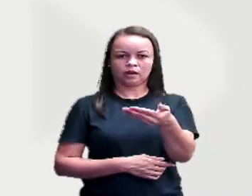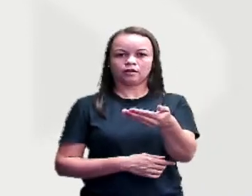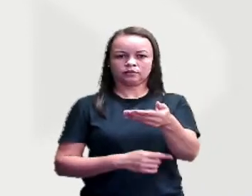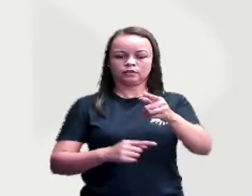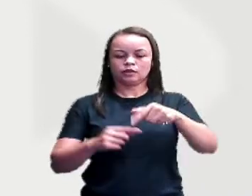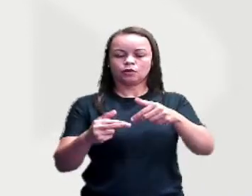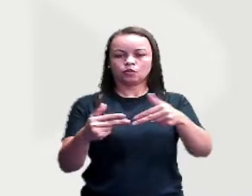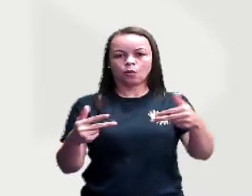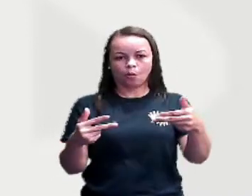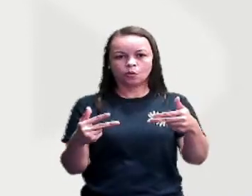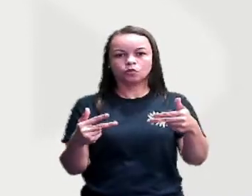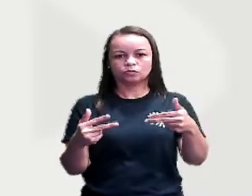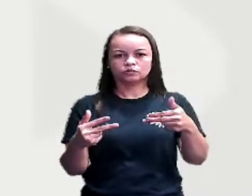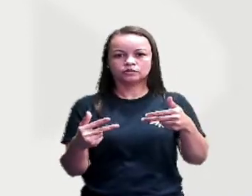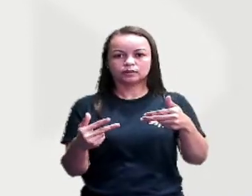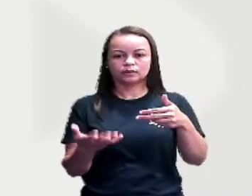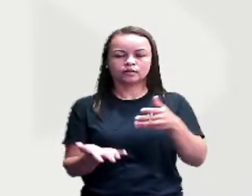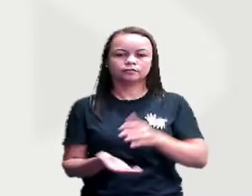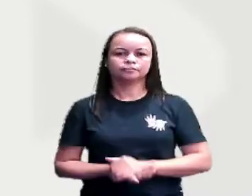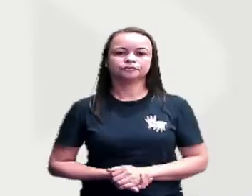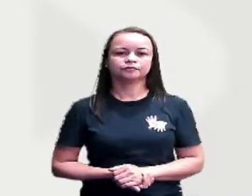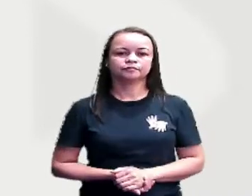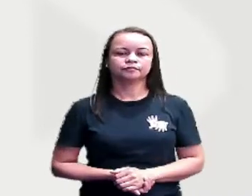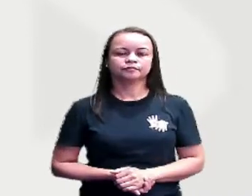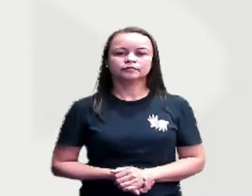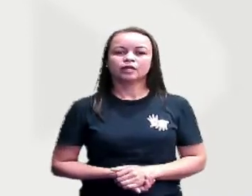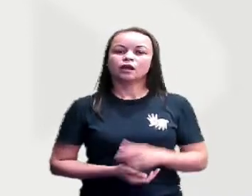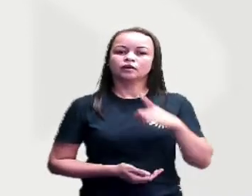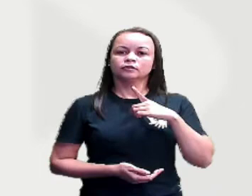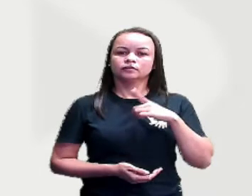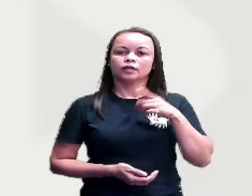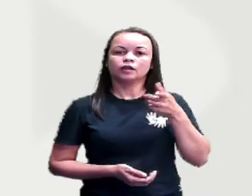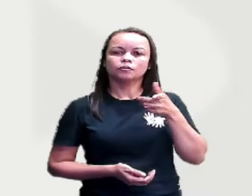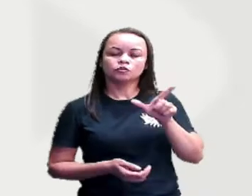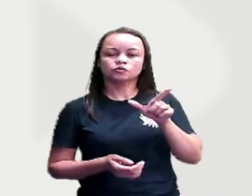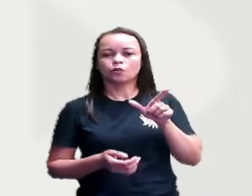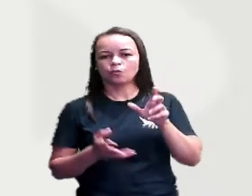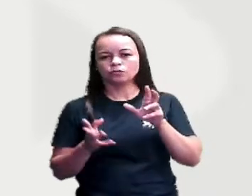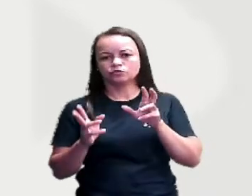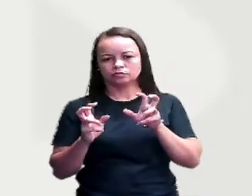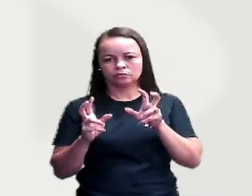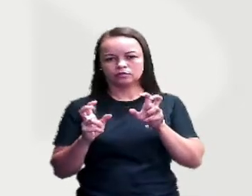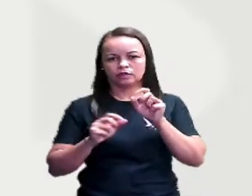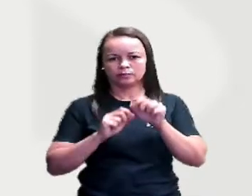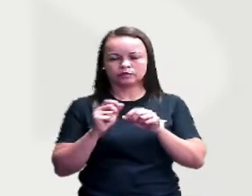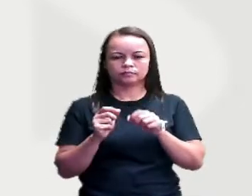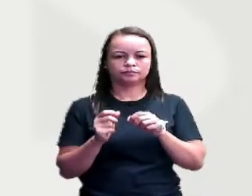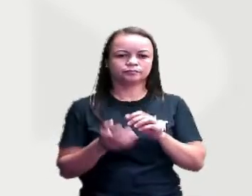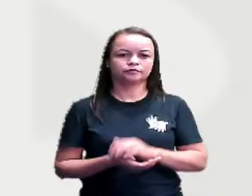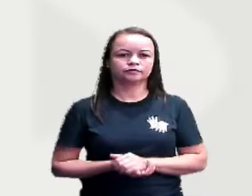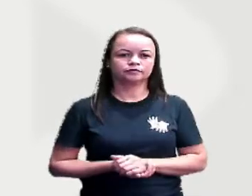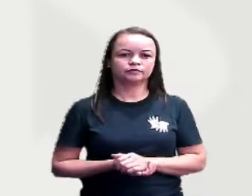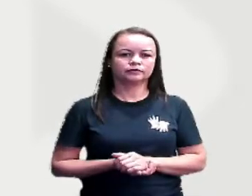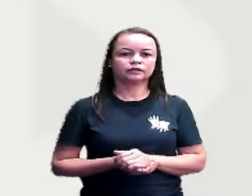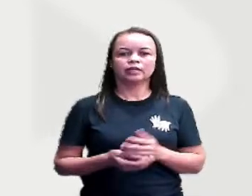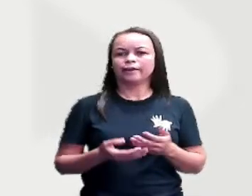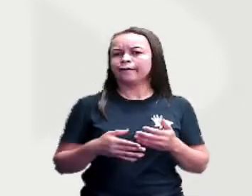é aquele que está à nossa frente. Temos aí outro termo aí, ó,